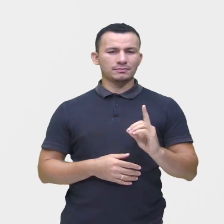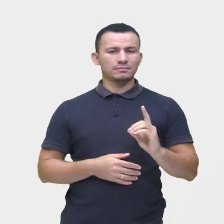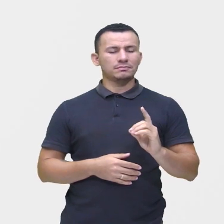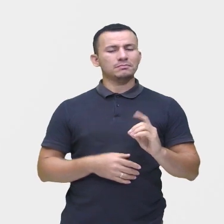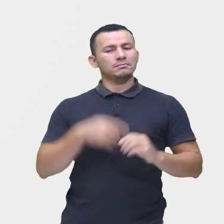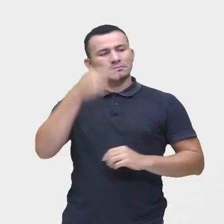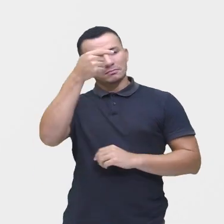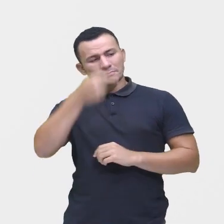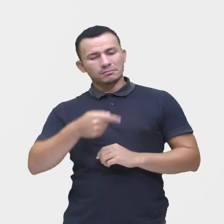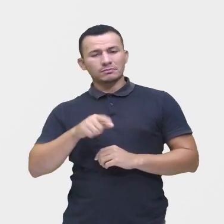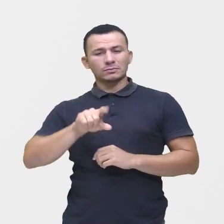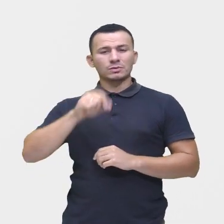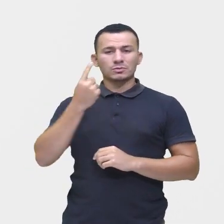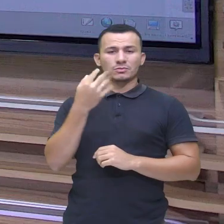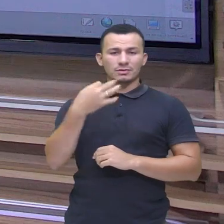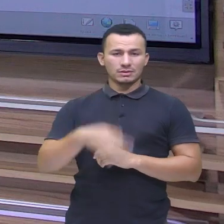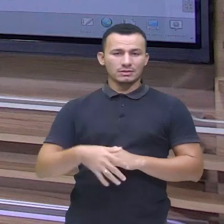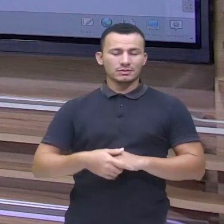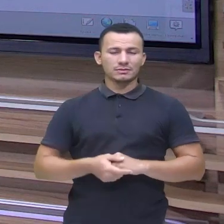D, 16.